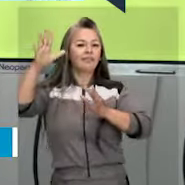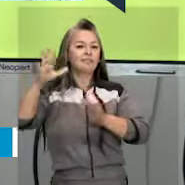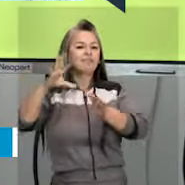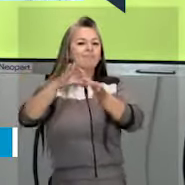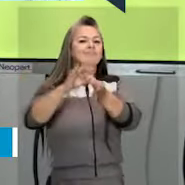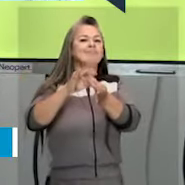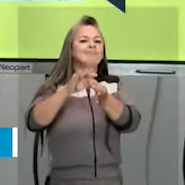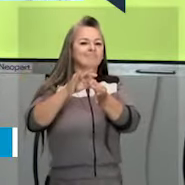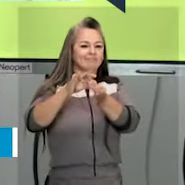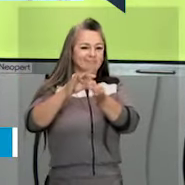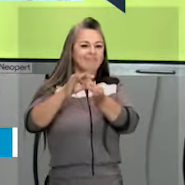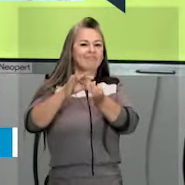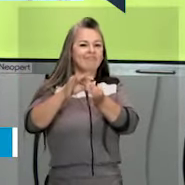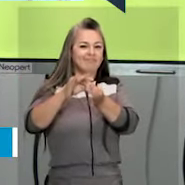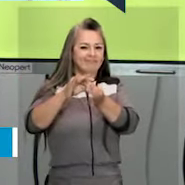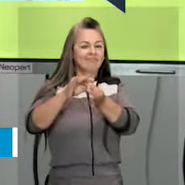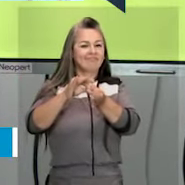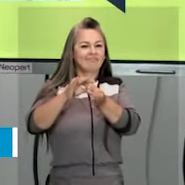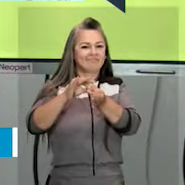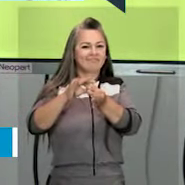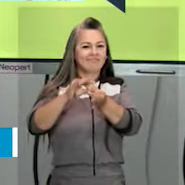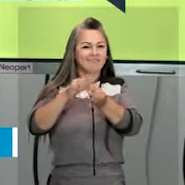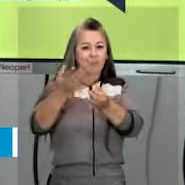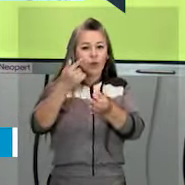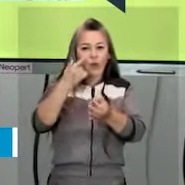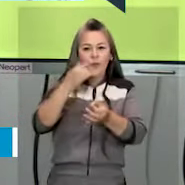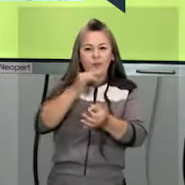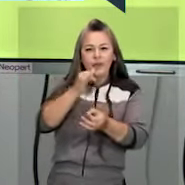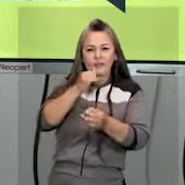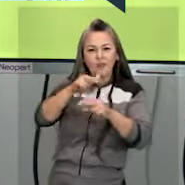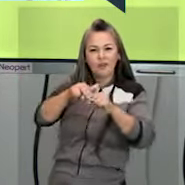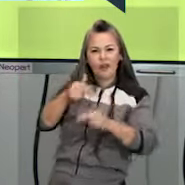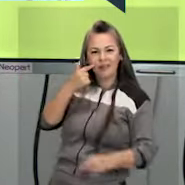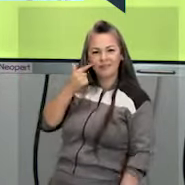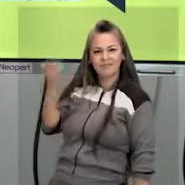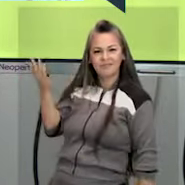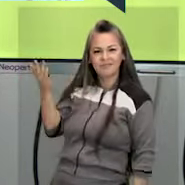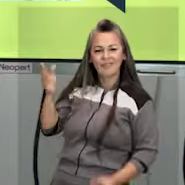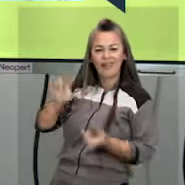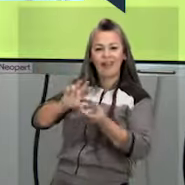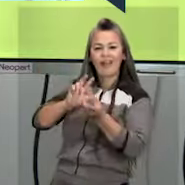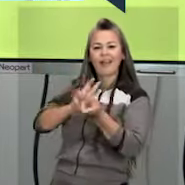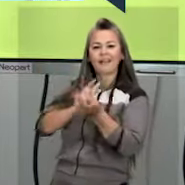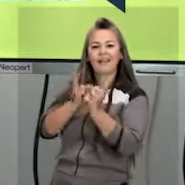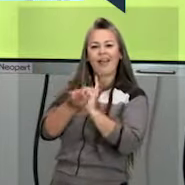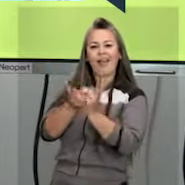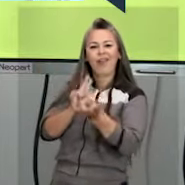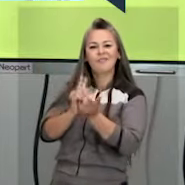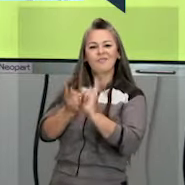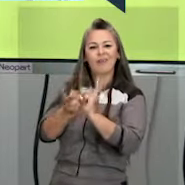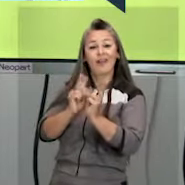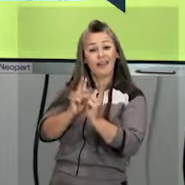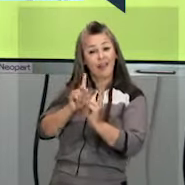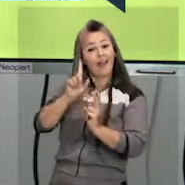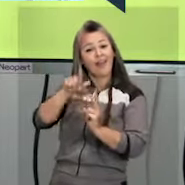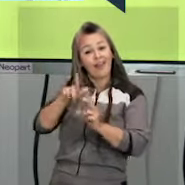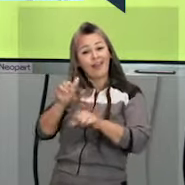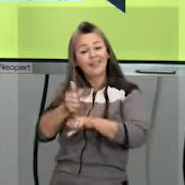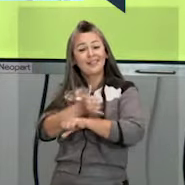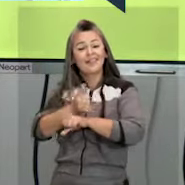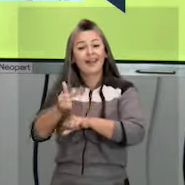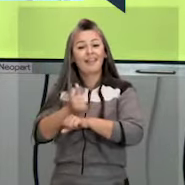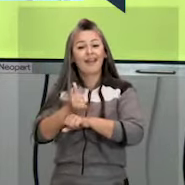das formas aí de resistir, né, de trazer a cultura africana para o dia a dia dessa população, resistindo